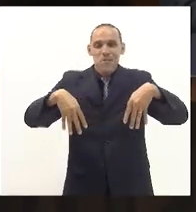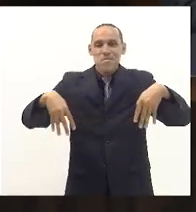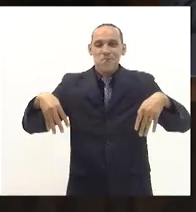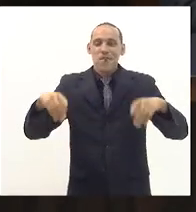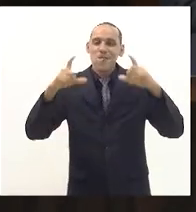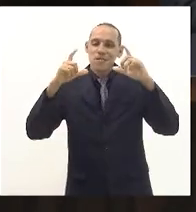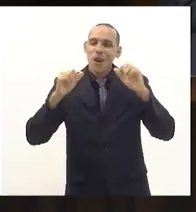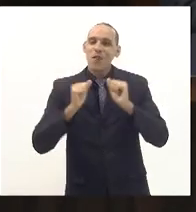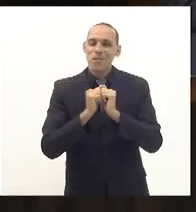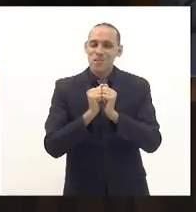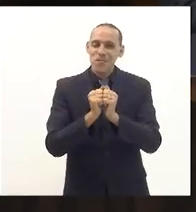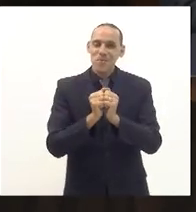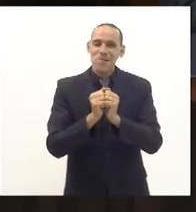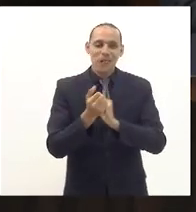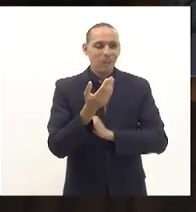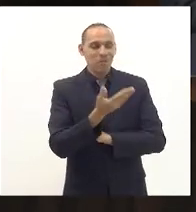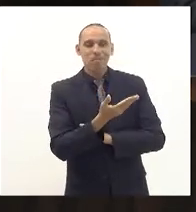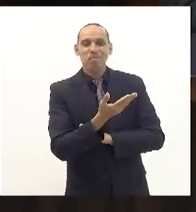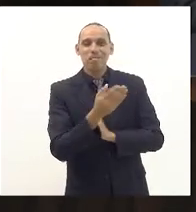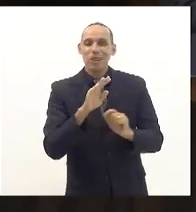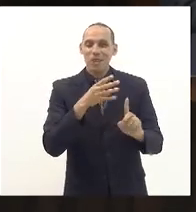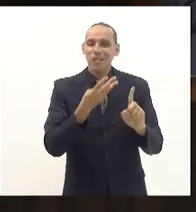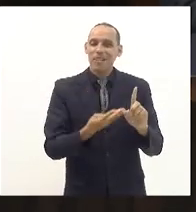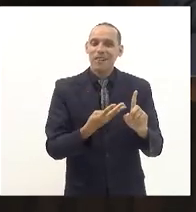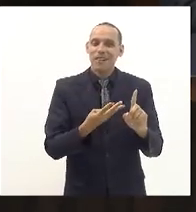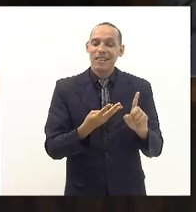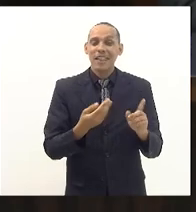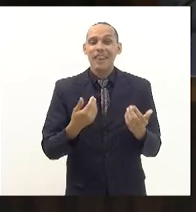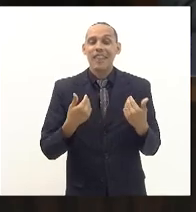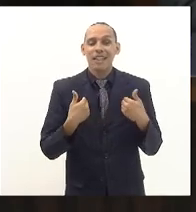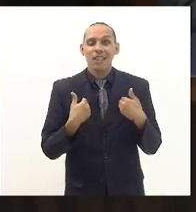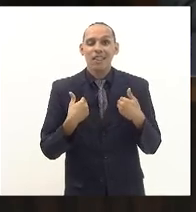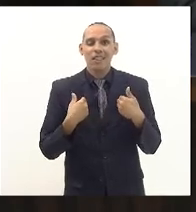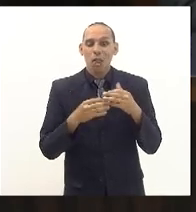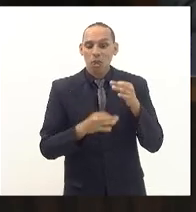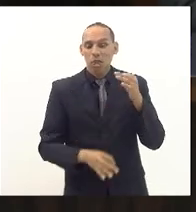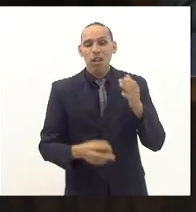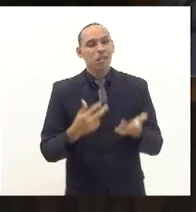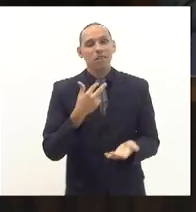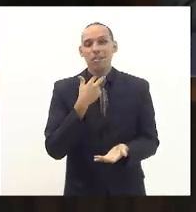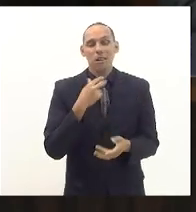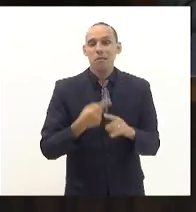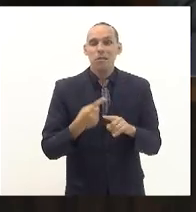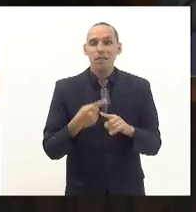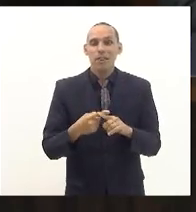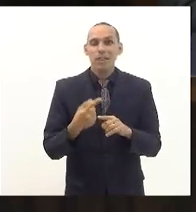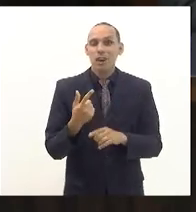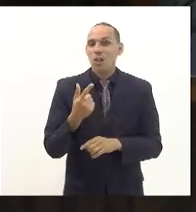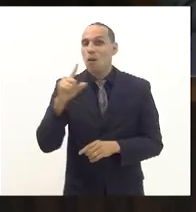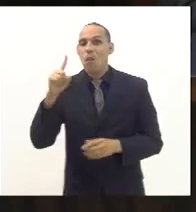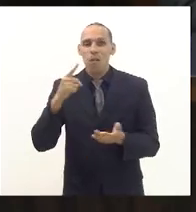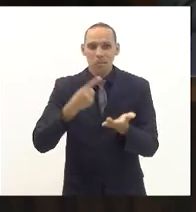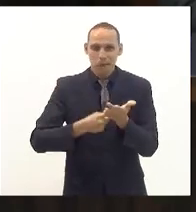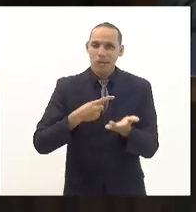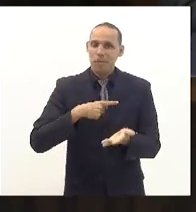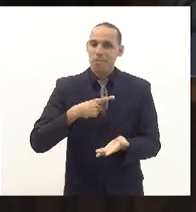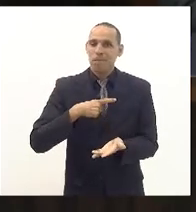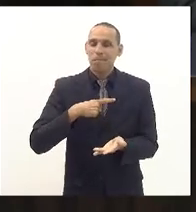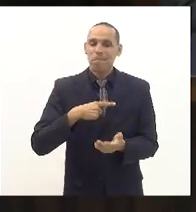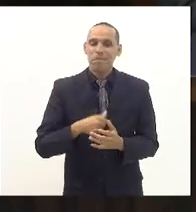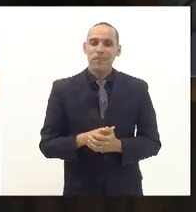junto o nosso homenageado e eu não vou poder me alongar mais muito porque eu tenho um outro compromisso